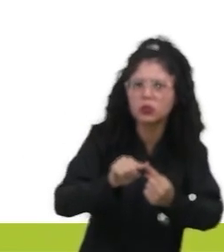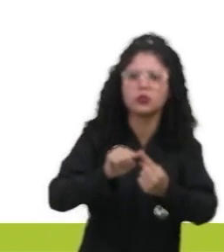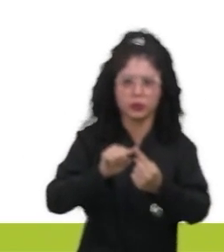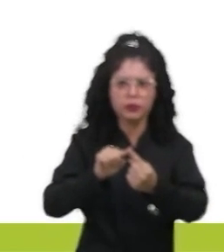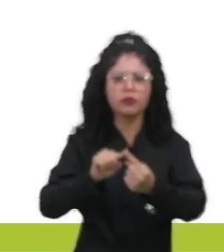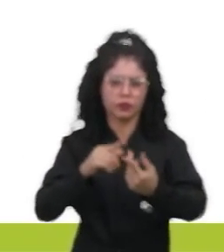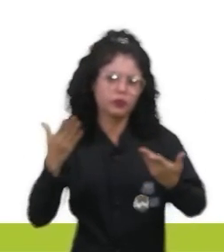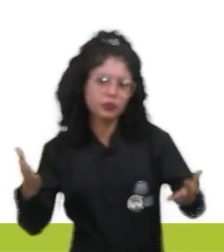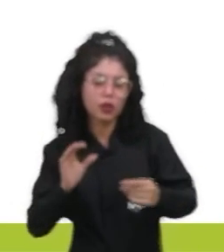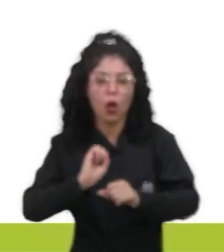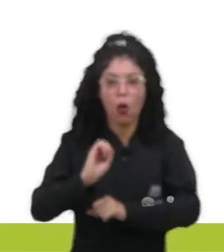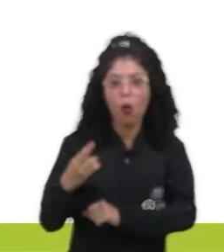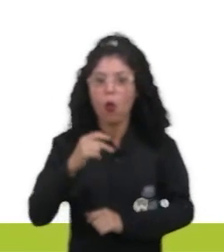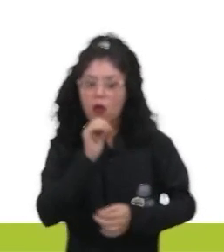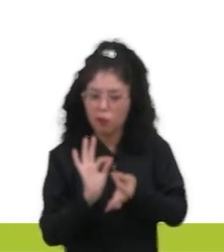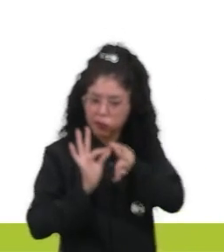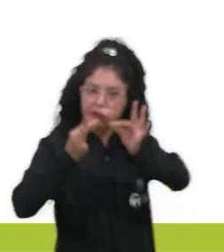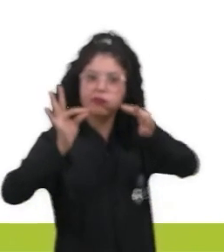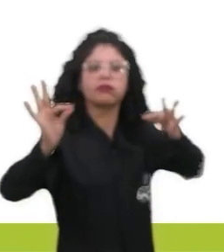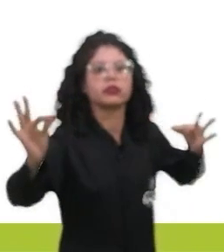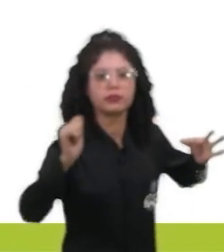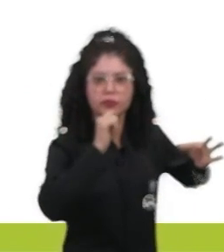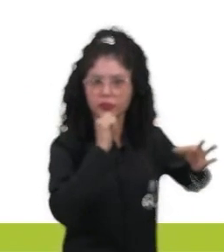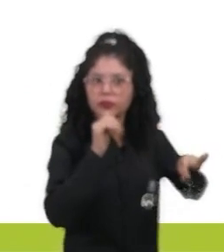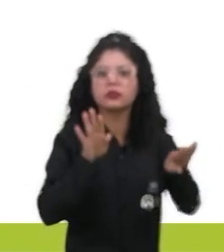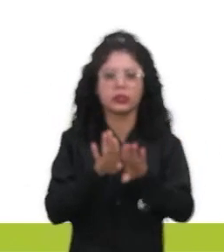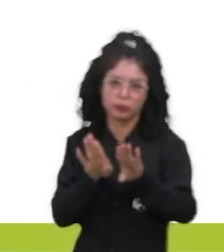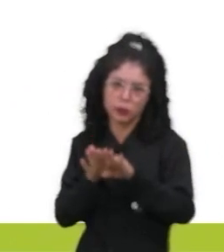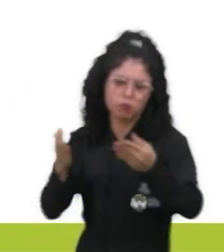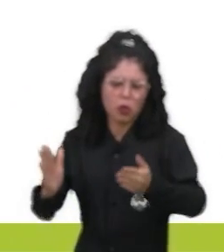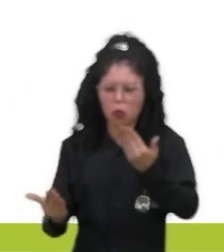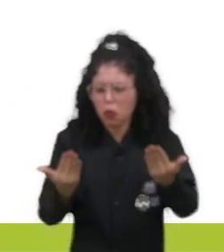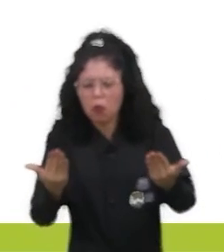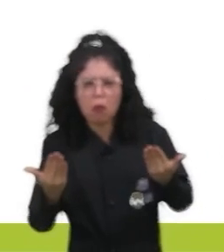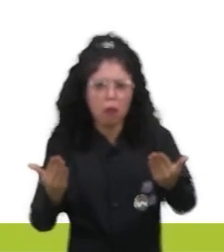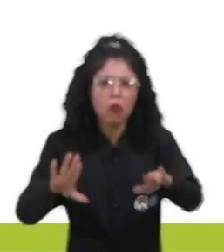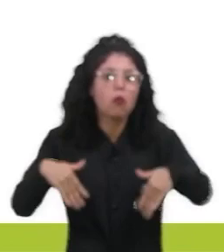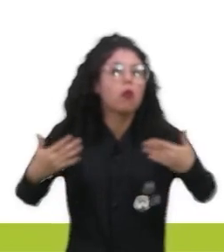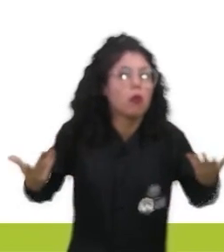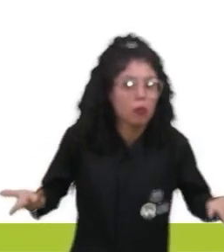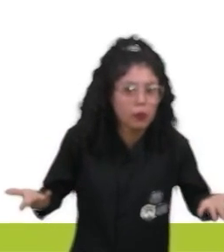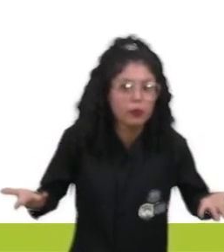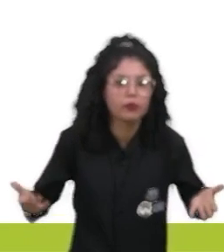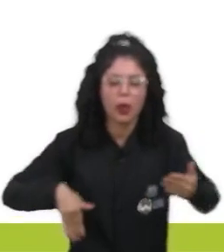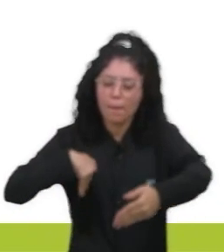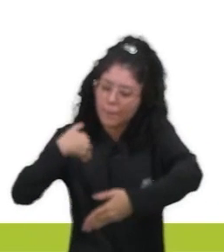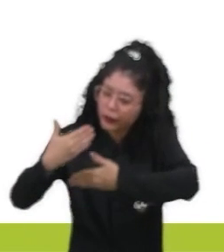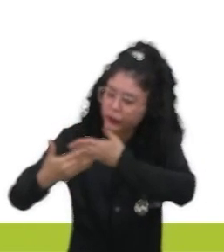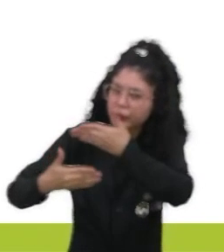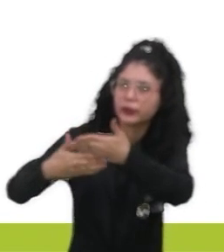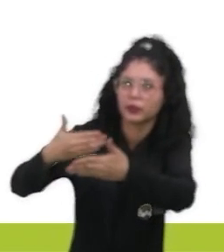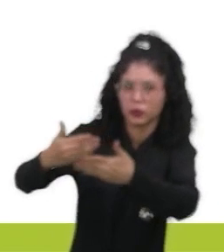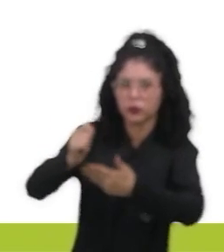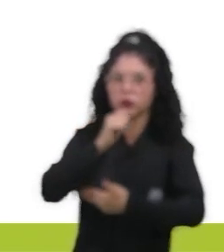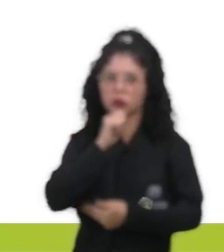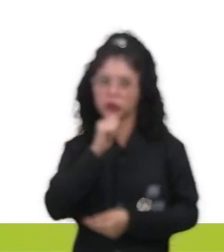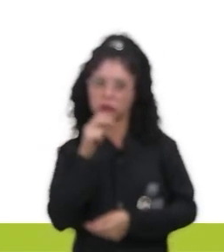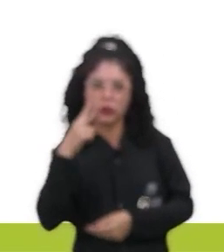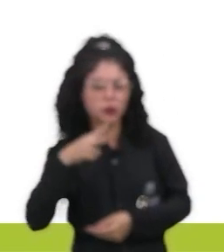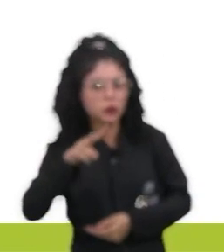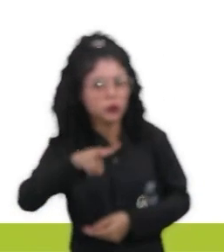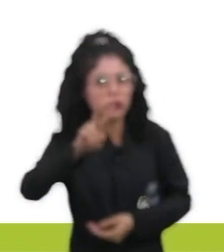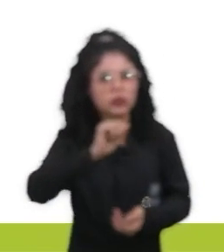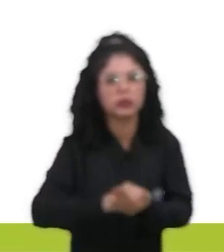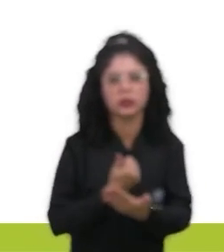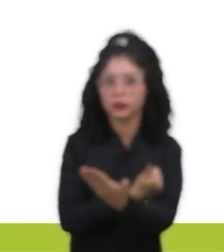eh curto prazo né e mais distante ao longo prazo então é um processo Ó você vê que não é